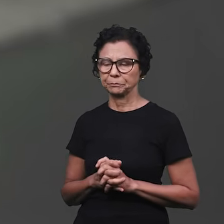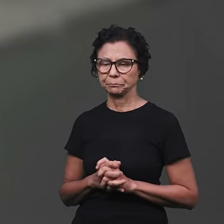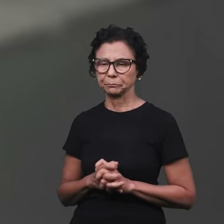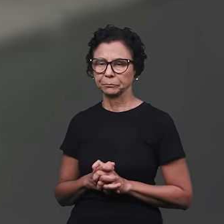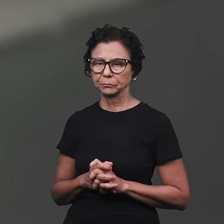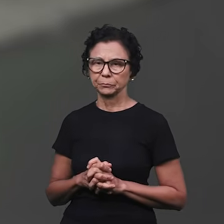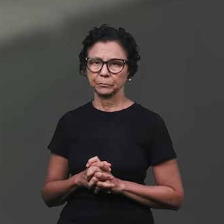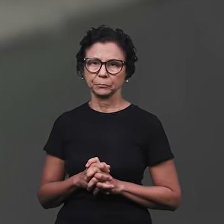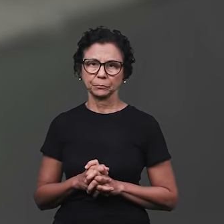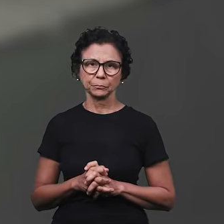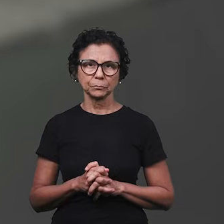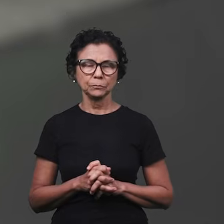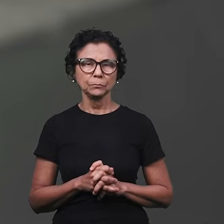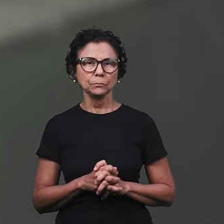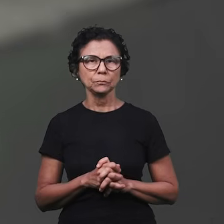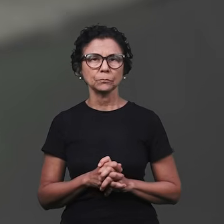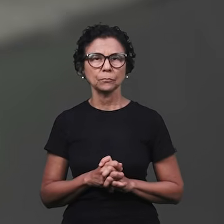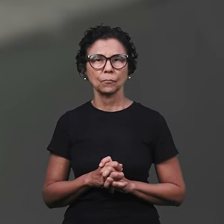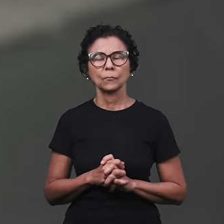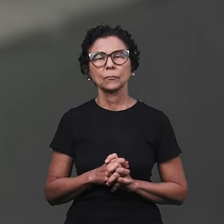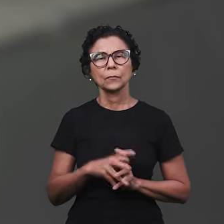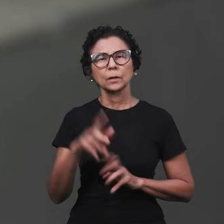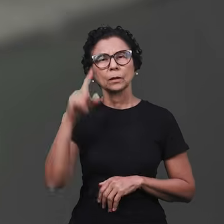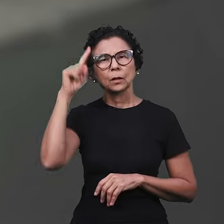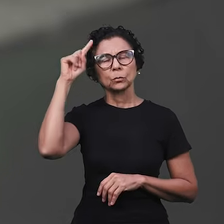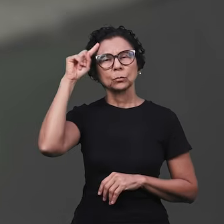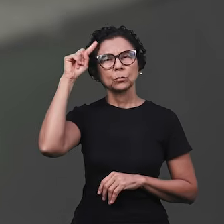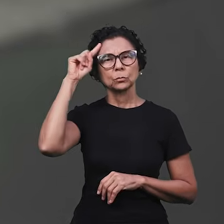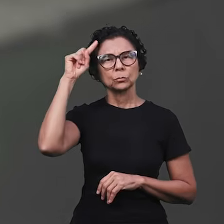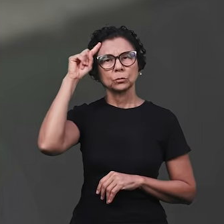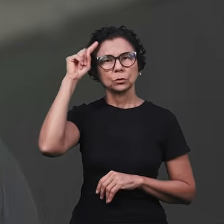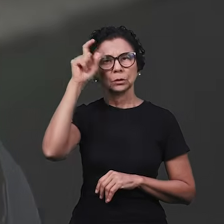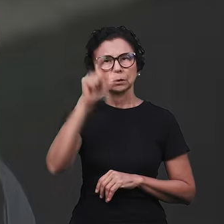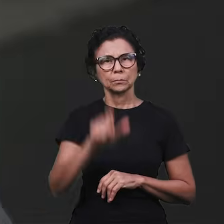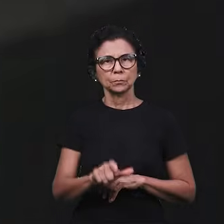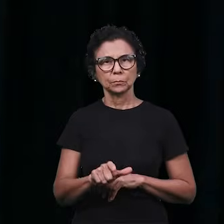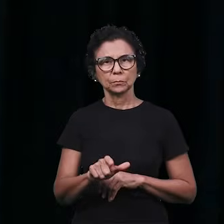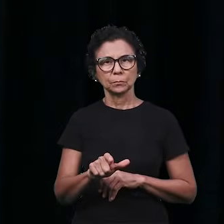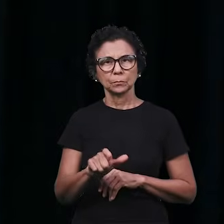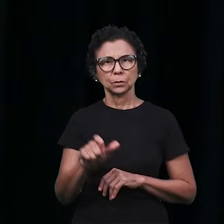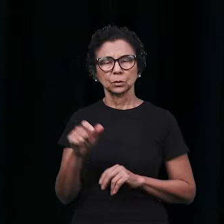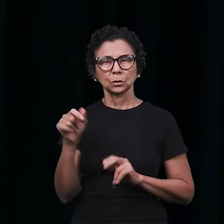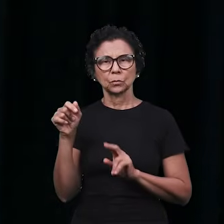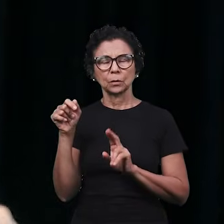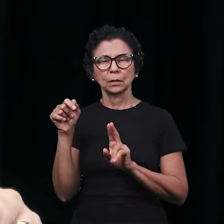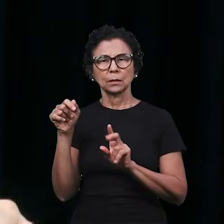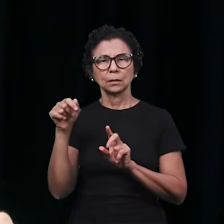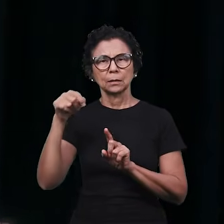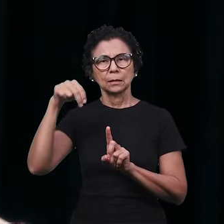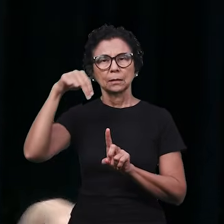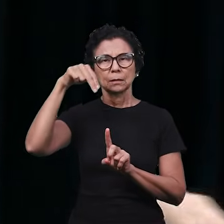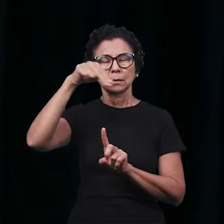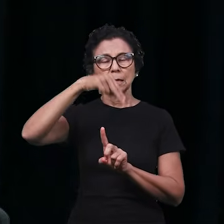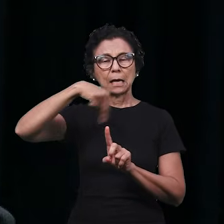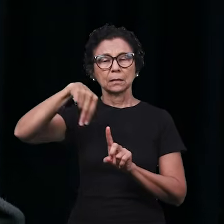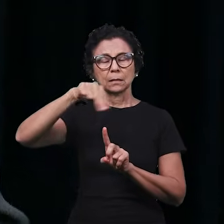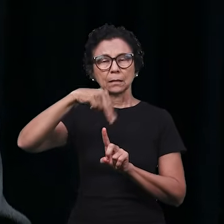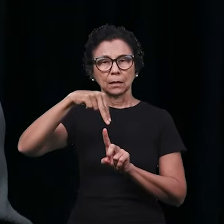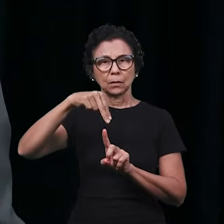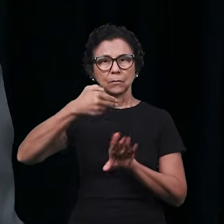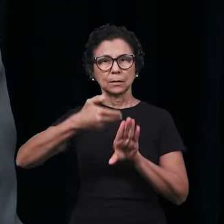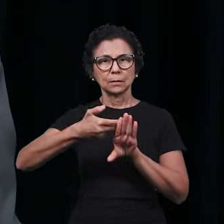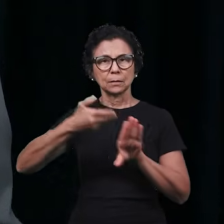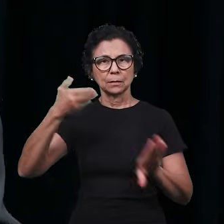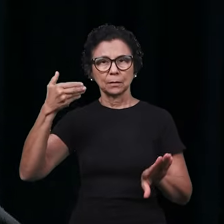nazireado, santo será ao Senhor. Pastor Diniz, o que nós podemos falar aqui iniciando esse